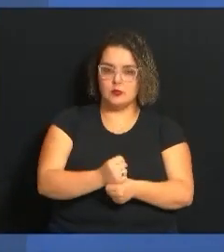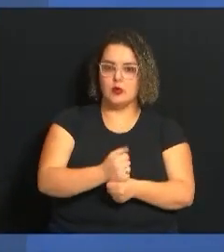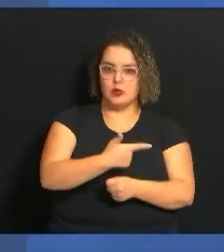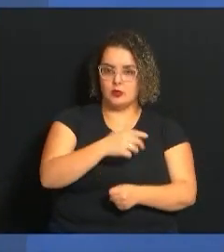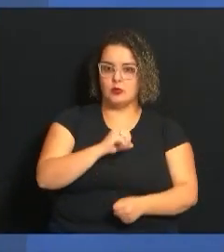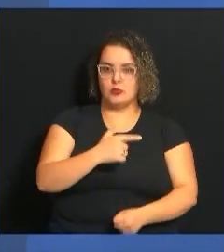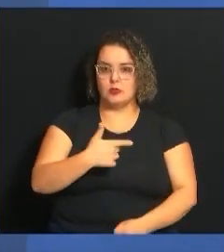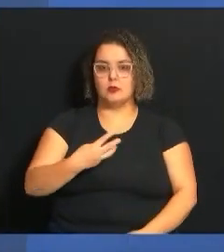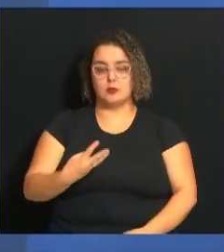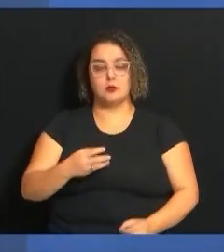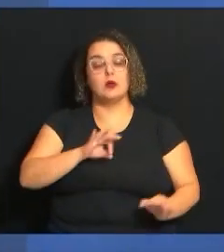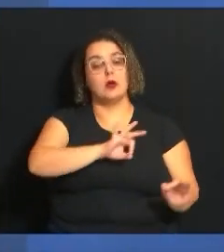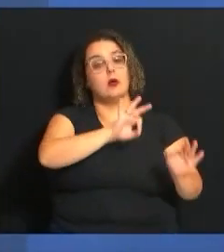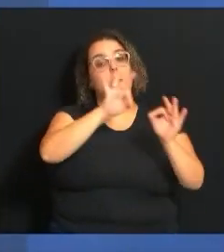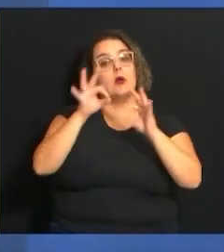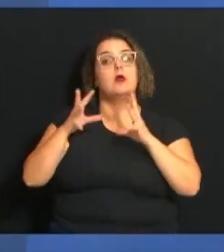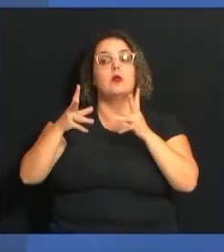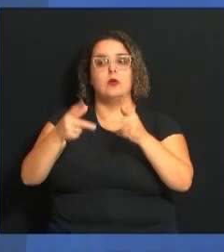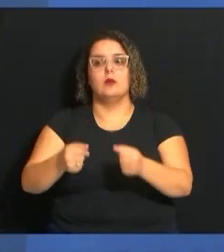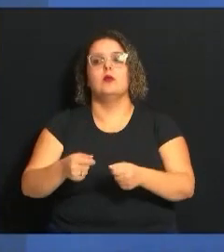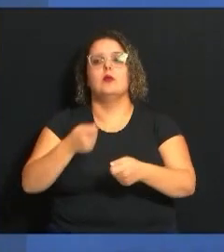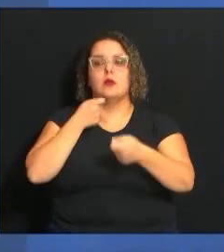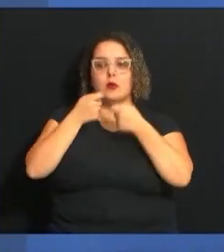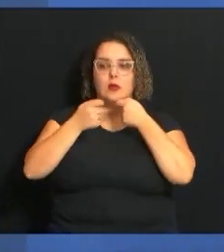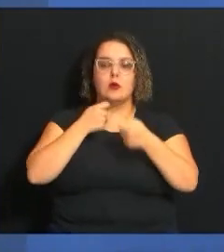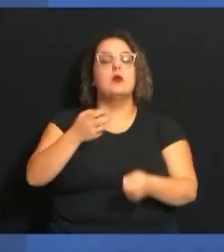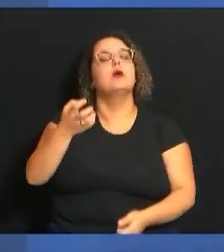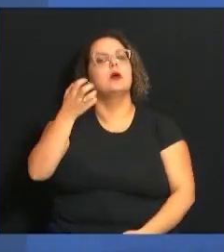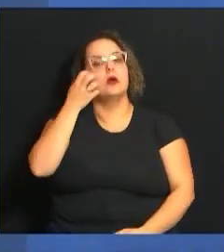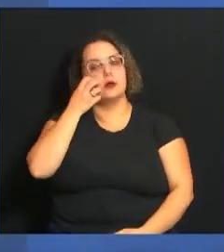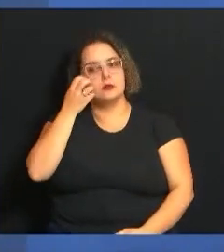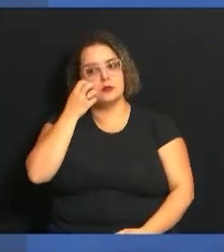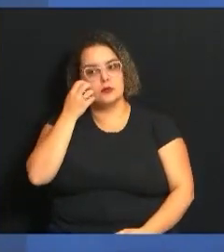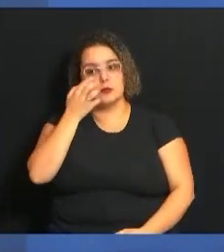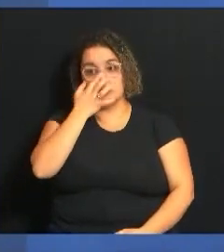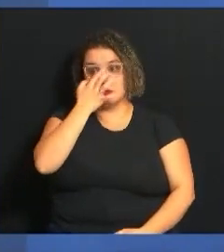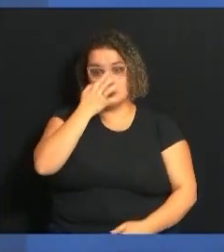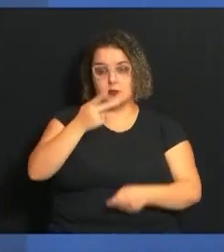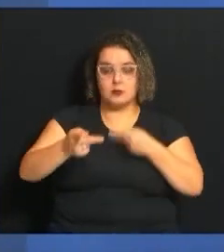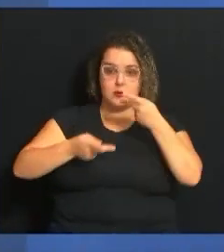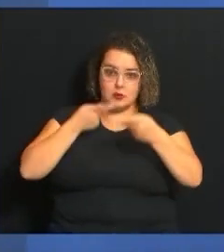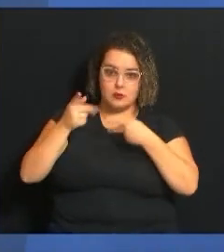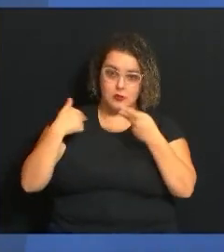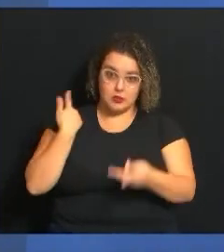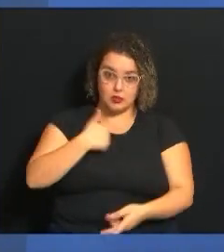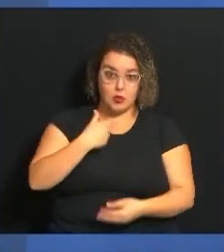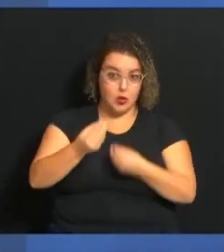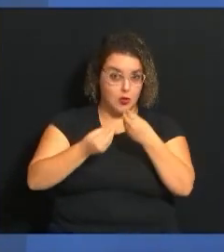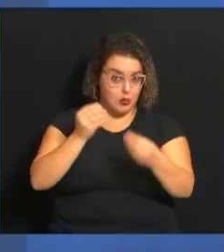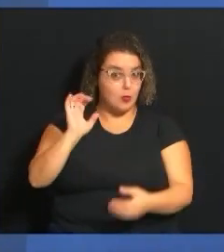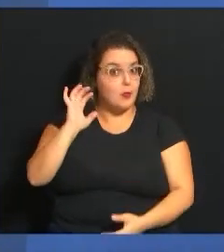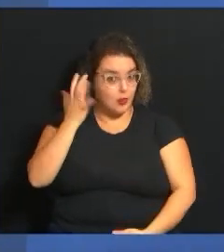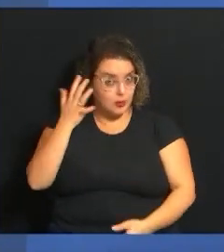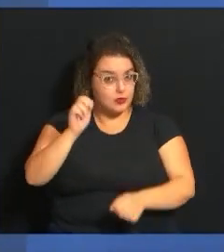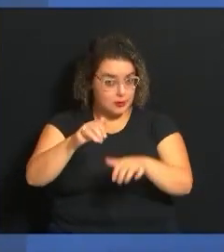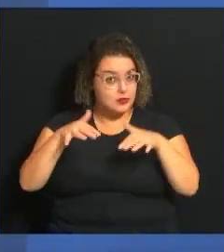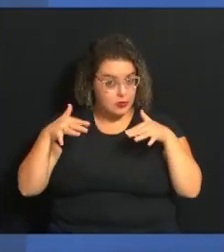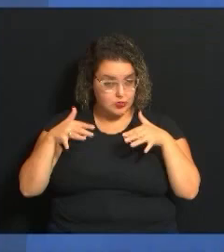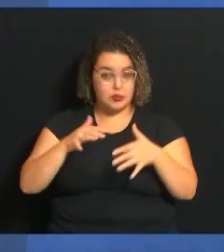acompanhou toda essa discussão foi o repórter André Aranha, e ele conta agora pra gente como foi essa audiência